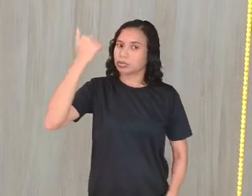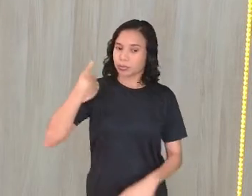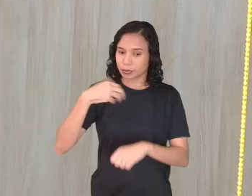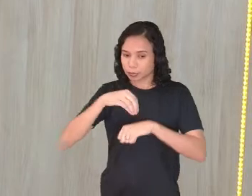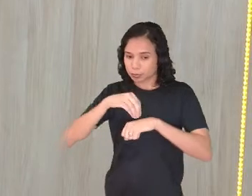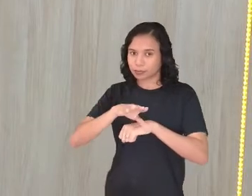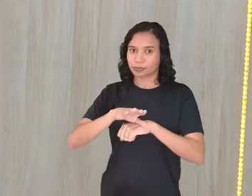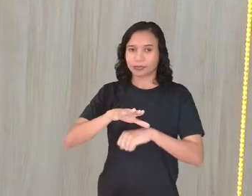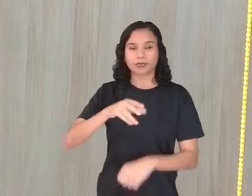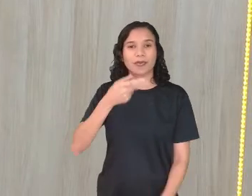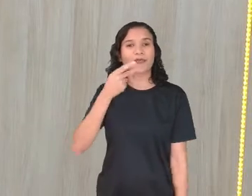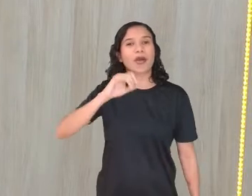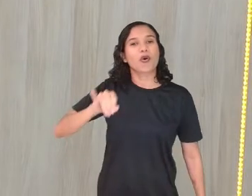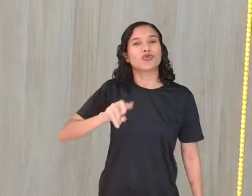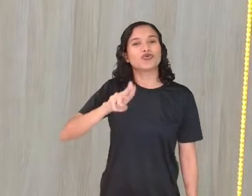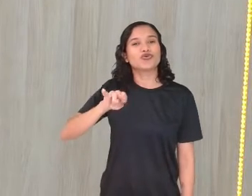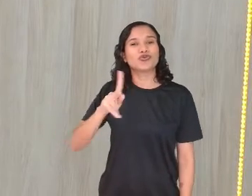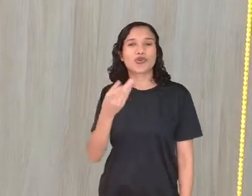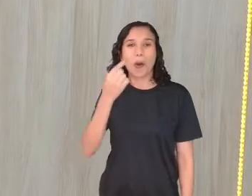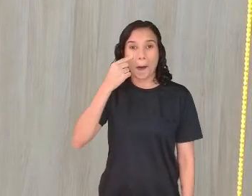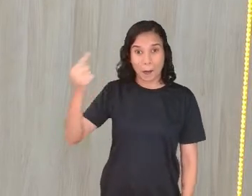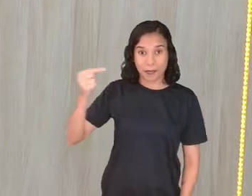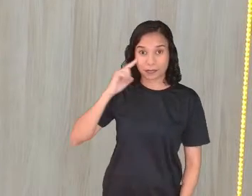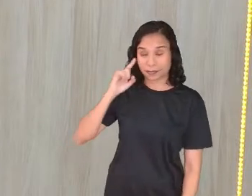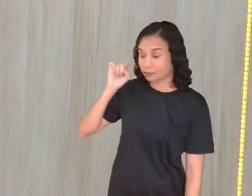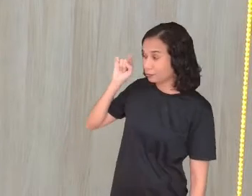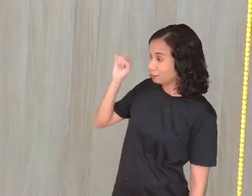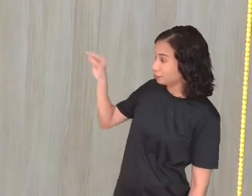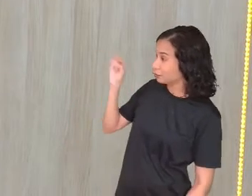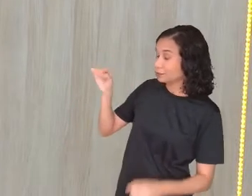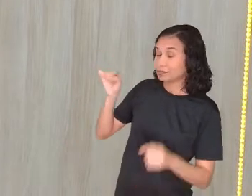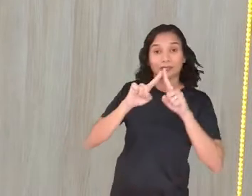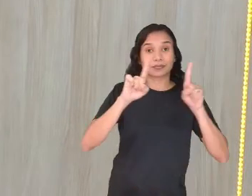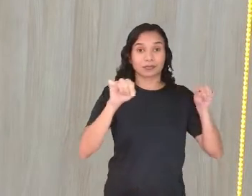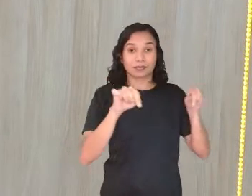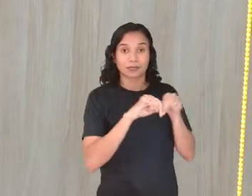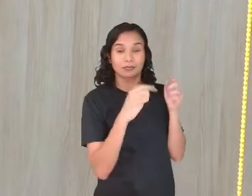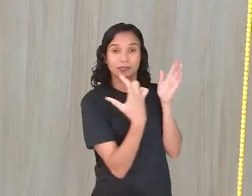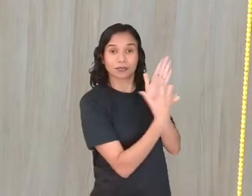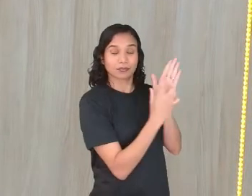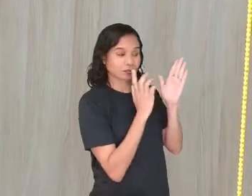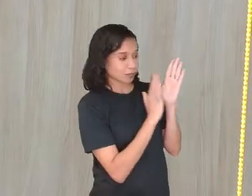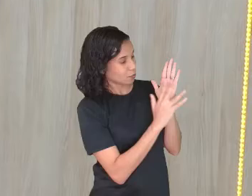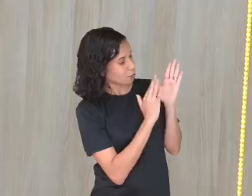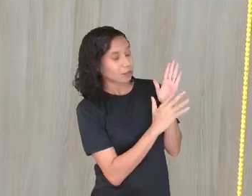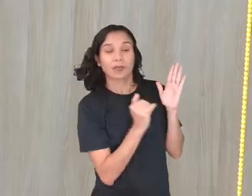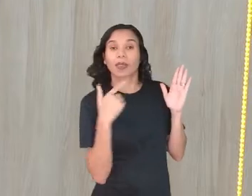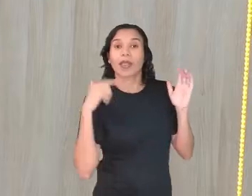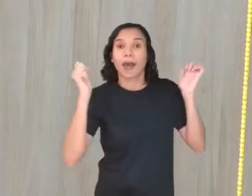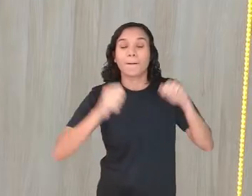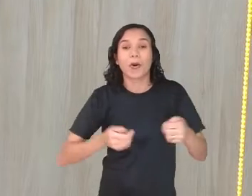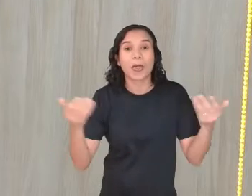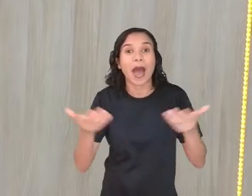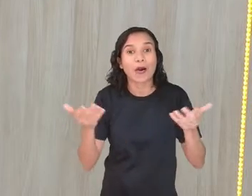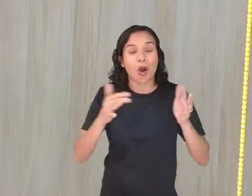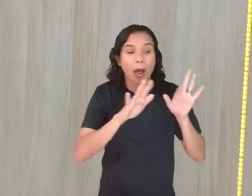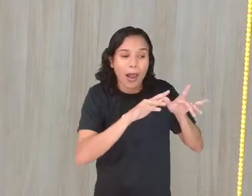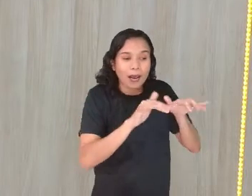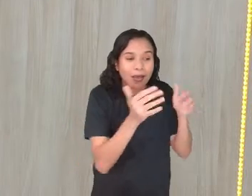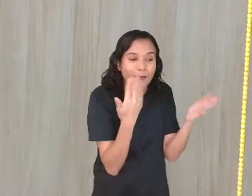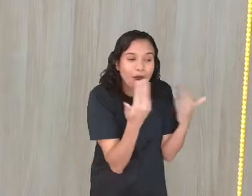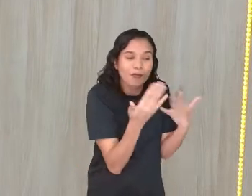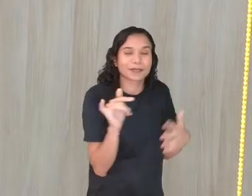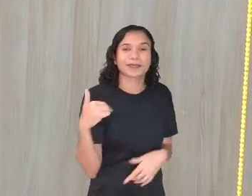né? Juninho vai jogar aí, olha, os QR Codes na telinha de vocês, para vocês interagirem ao vivo com a gente. Olha que